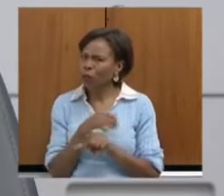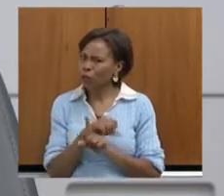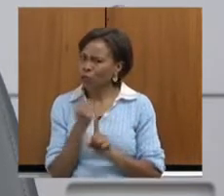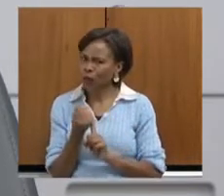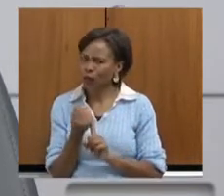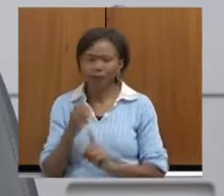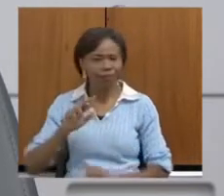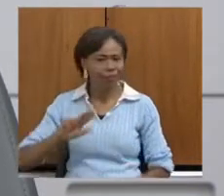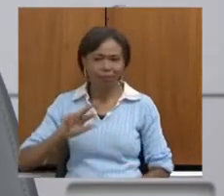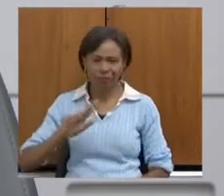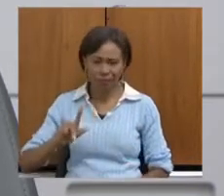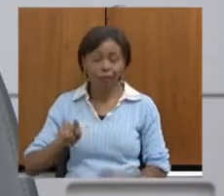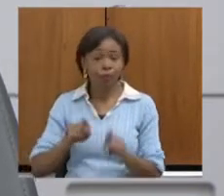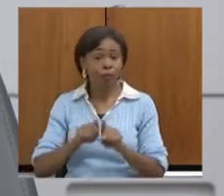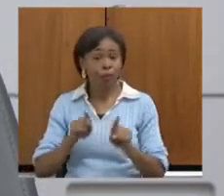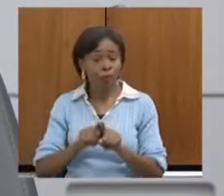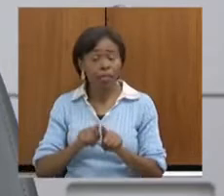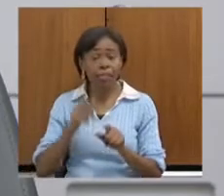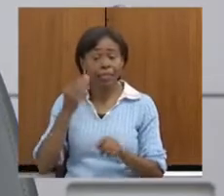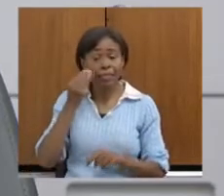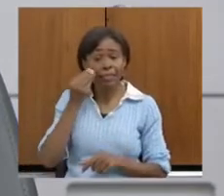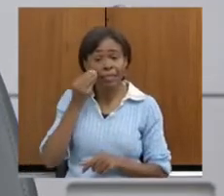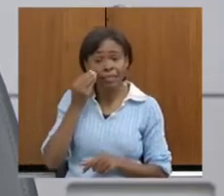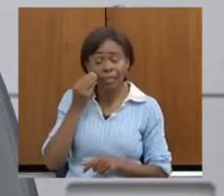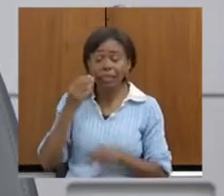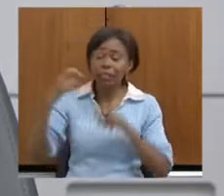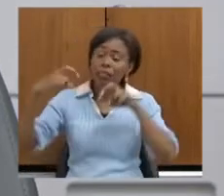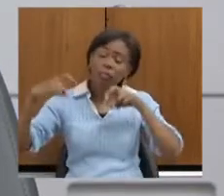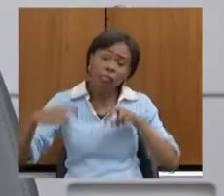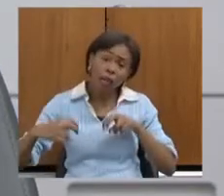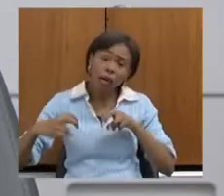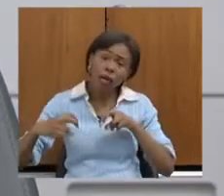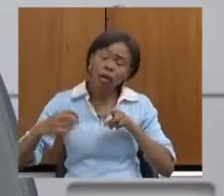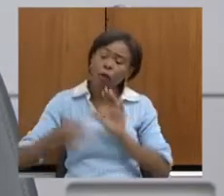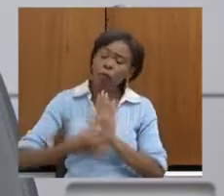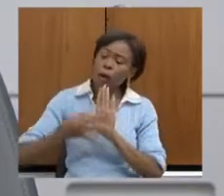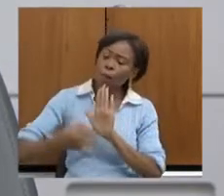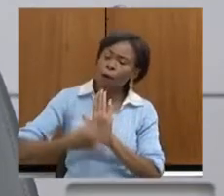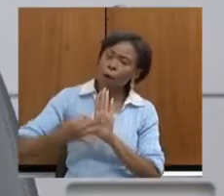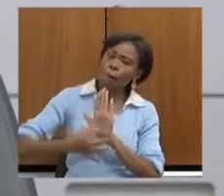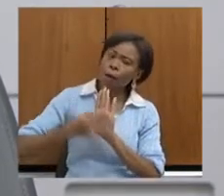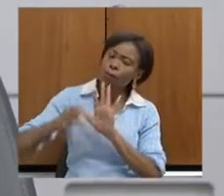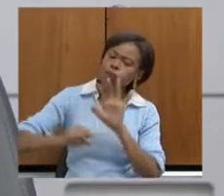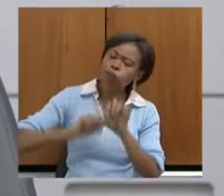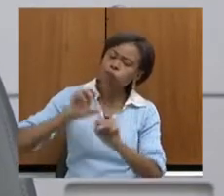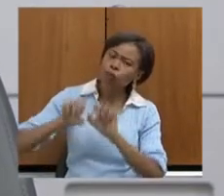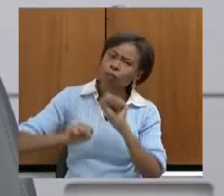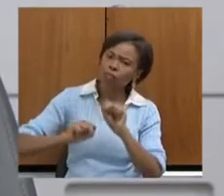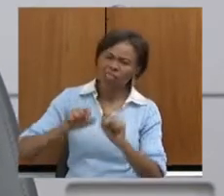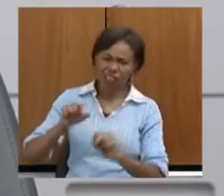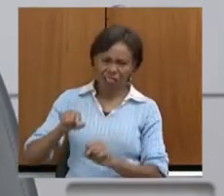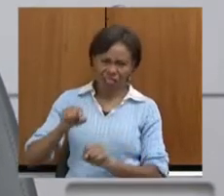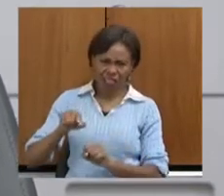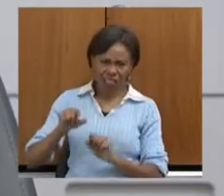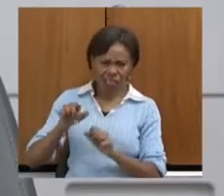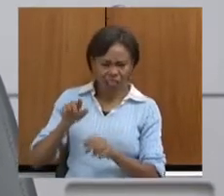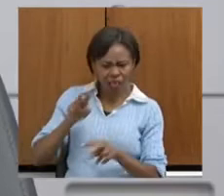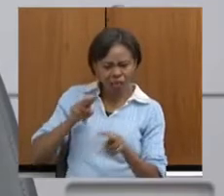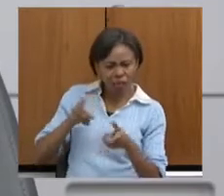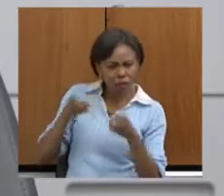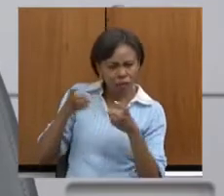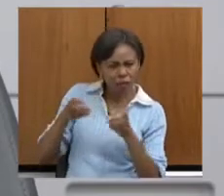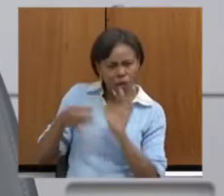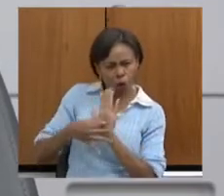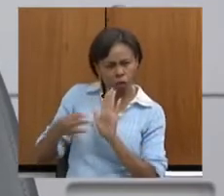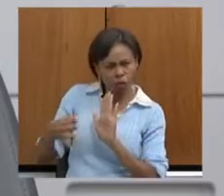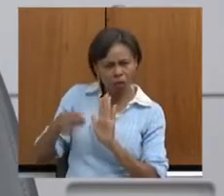também buscamos fazer o Chivas com as comunidades não achamos que tá assertivas possam ser interpretados por participação social e não é isso que